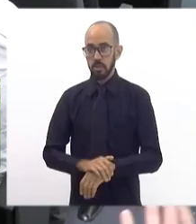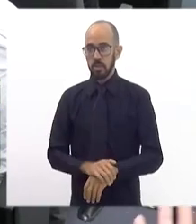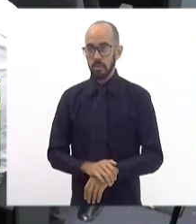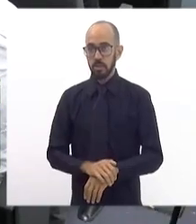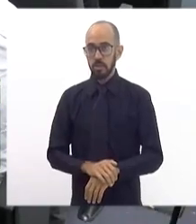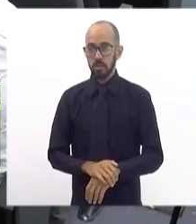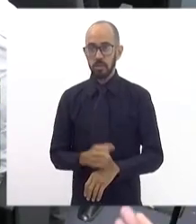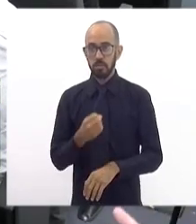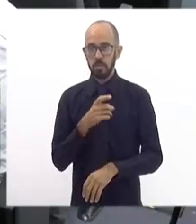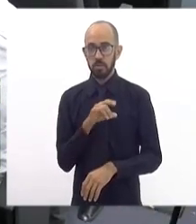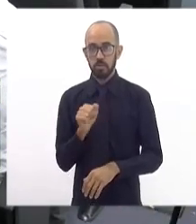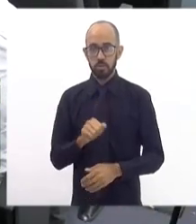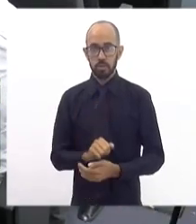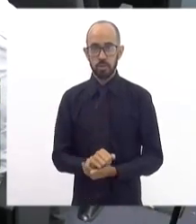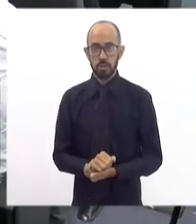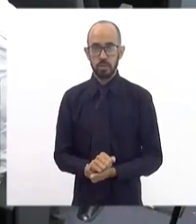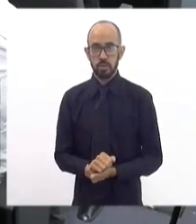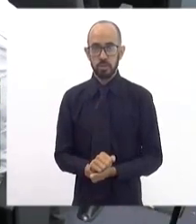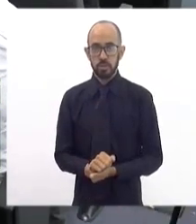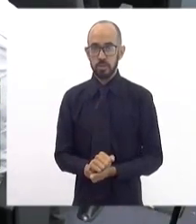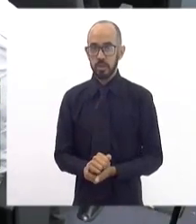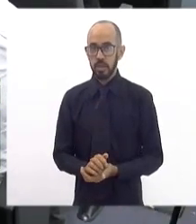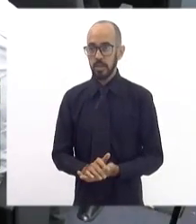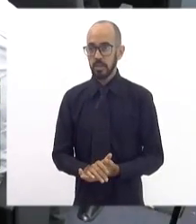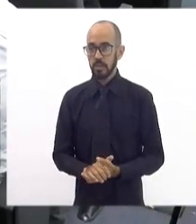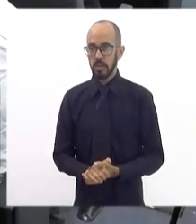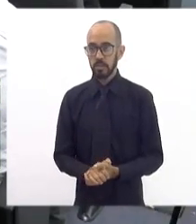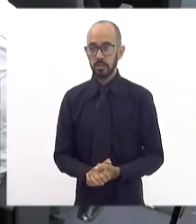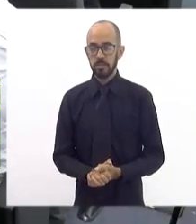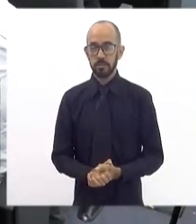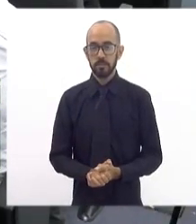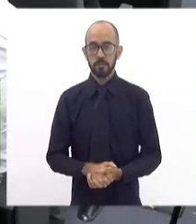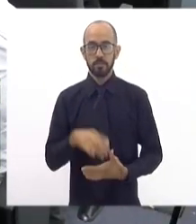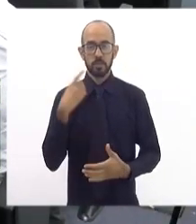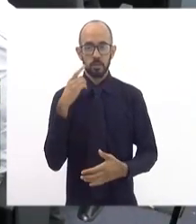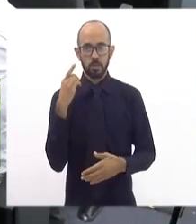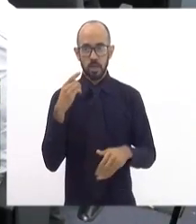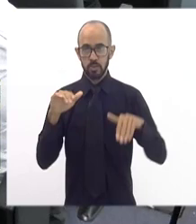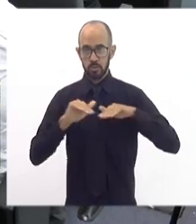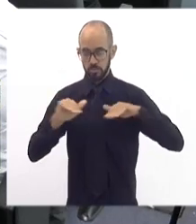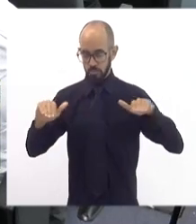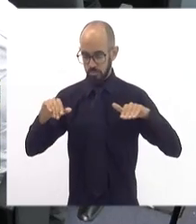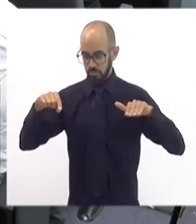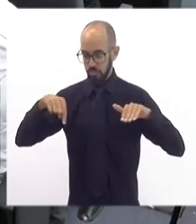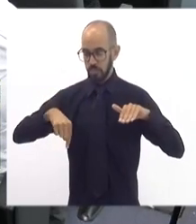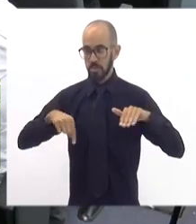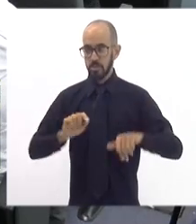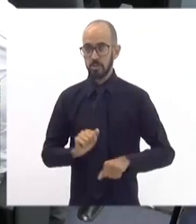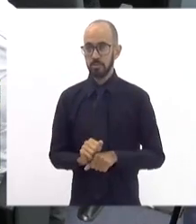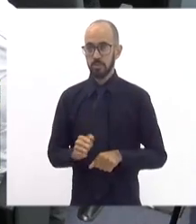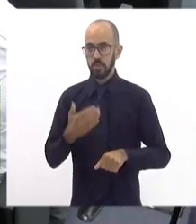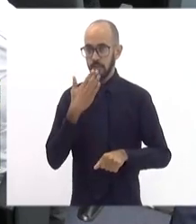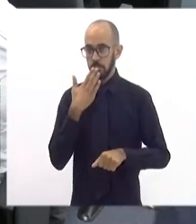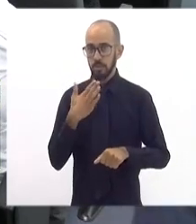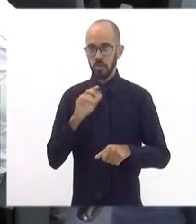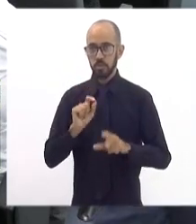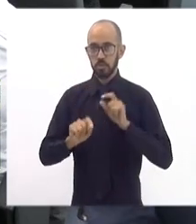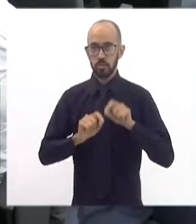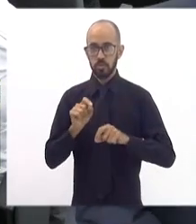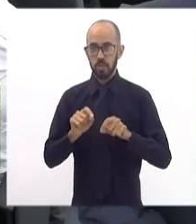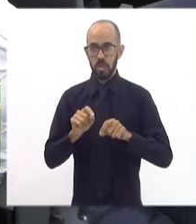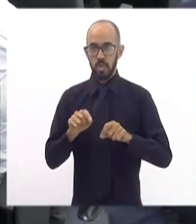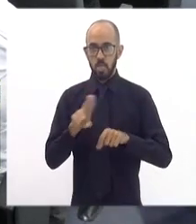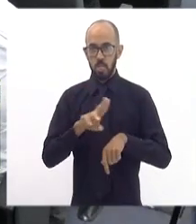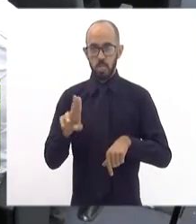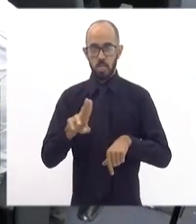é um prazer de botar as está presente nessa mesa e eu venho aqui falar em nome do pescador